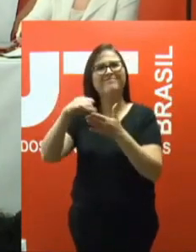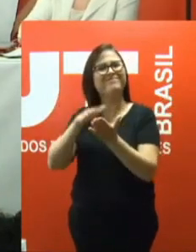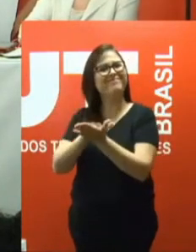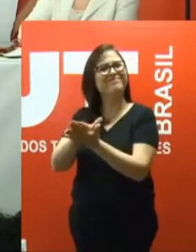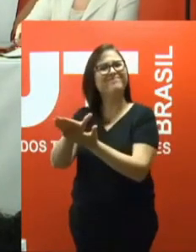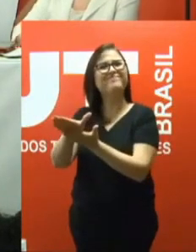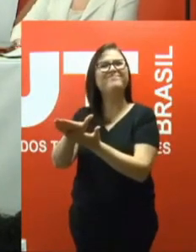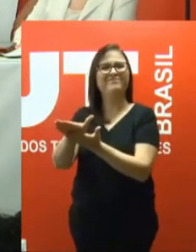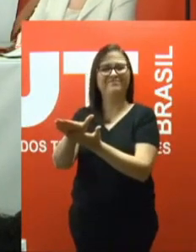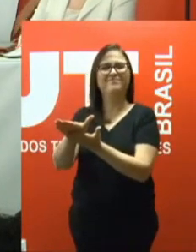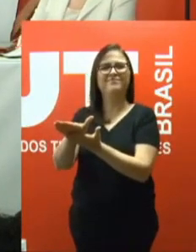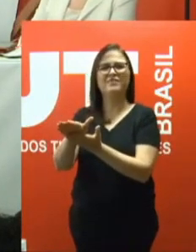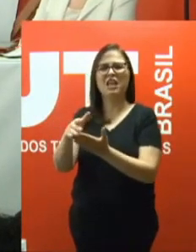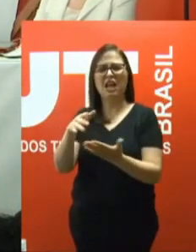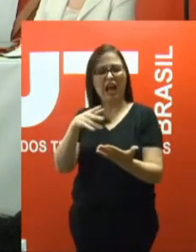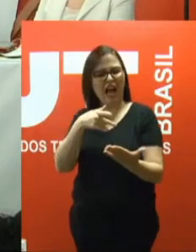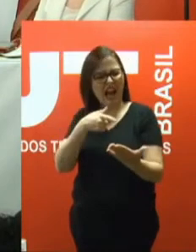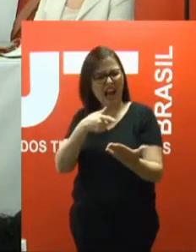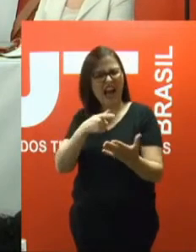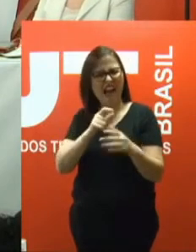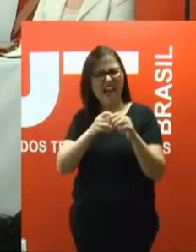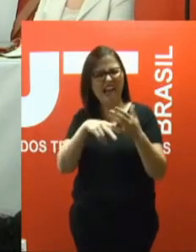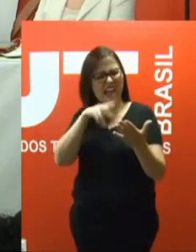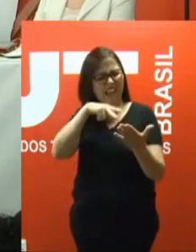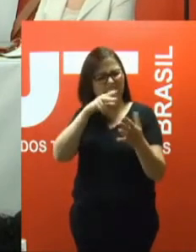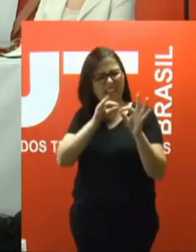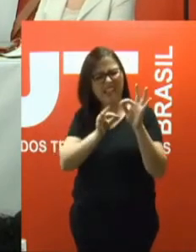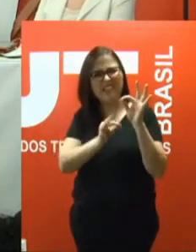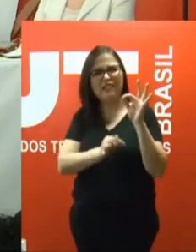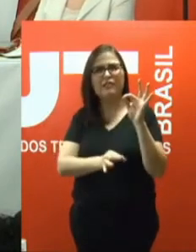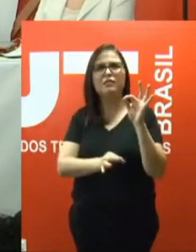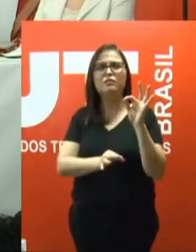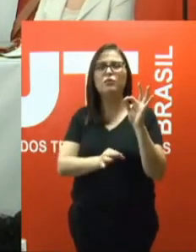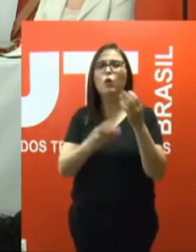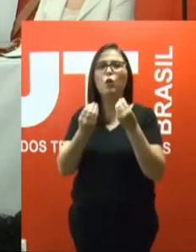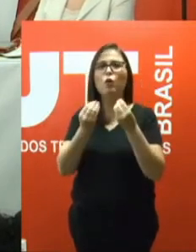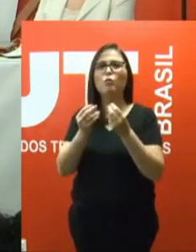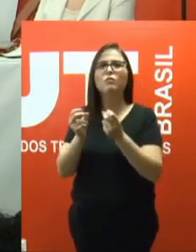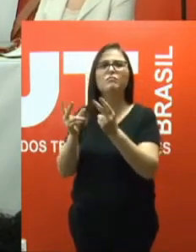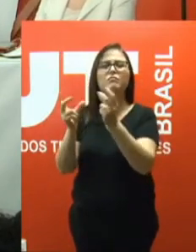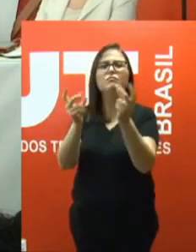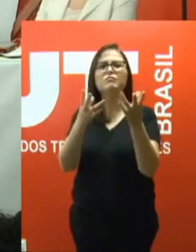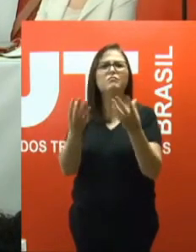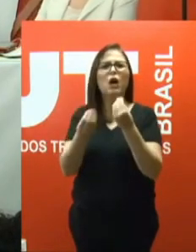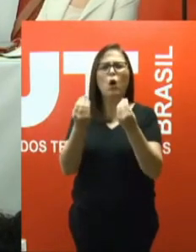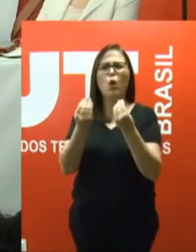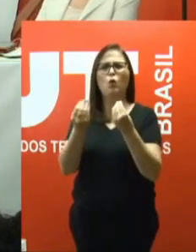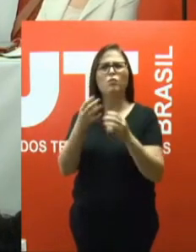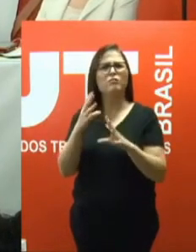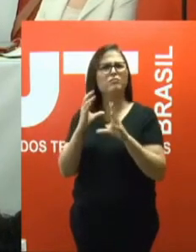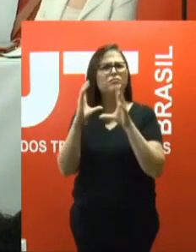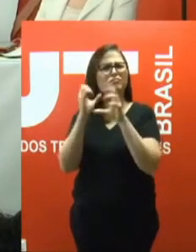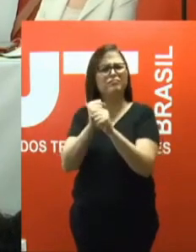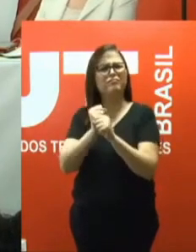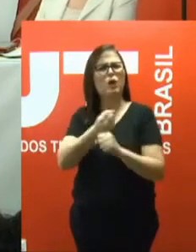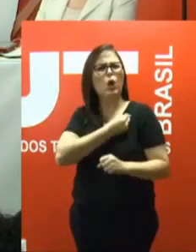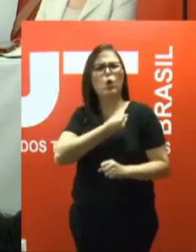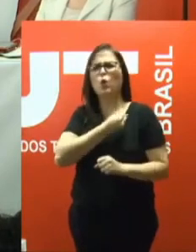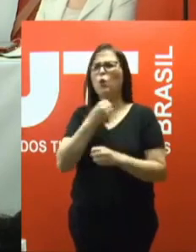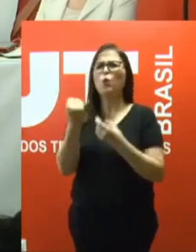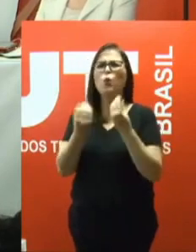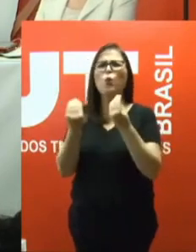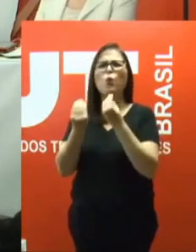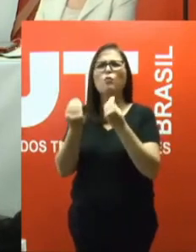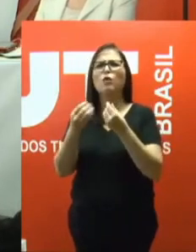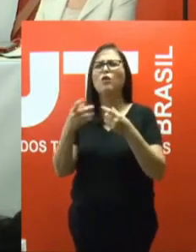grandes e muita gente ficou preocupado: não, mas não vamos lançar esse número, vai ter divergência. Tudo que a gente precisa é